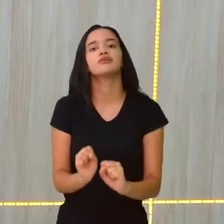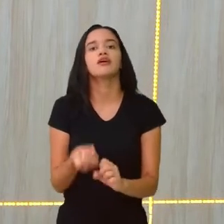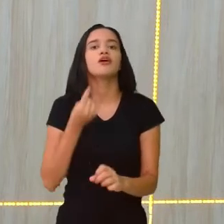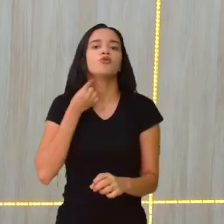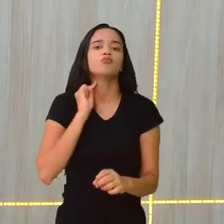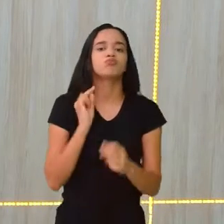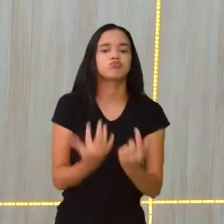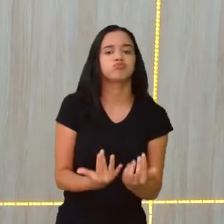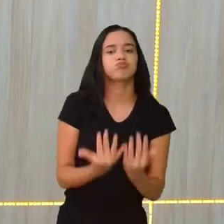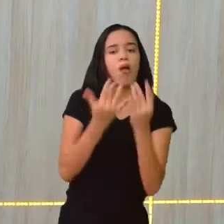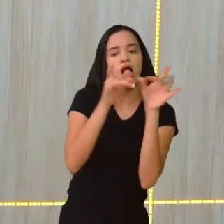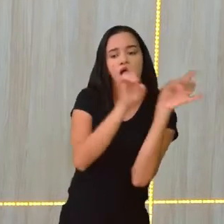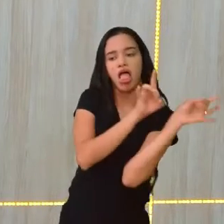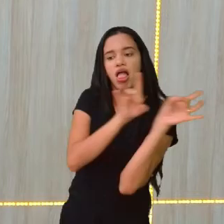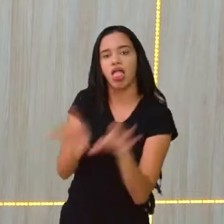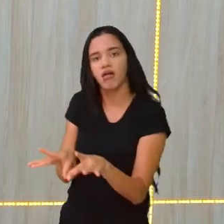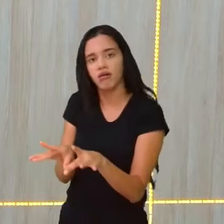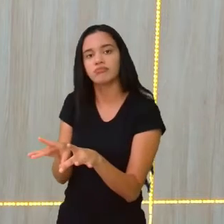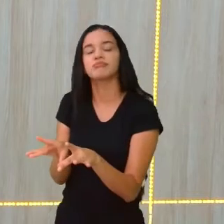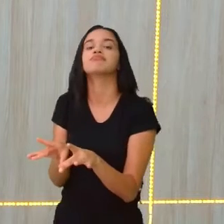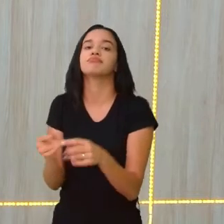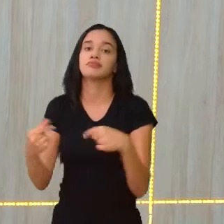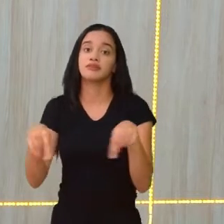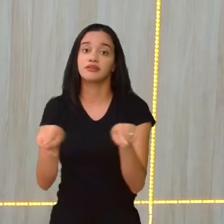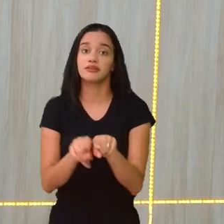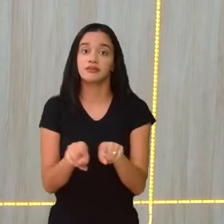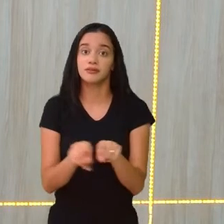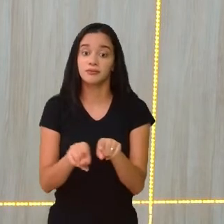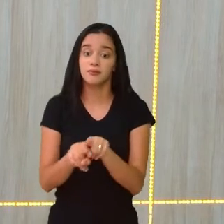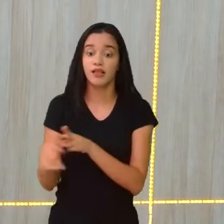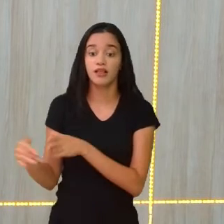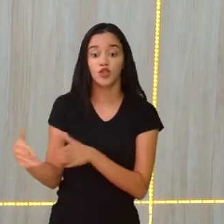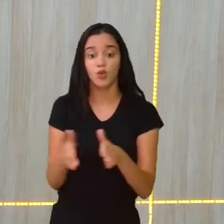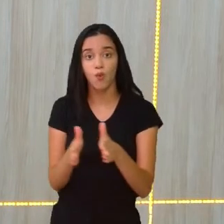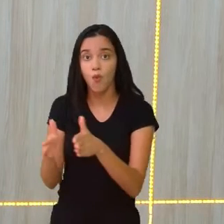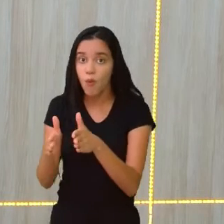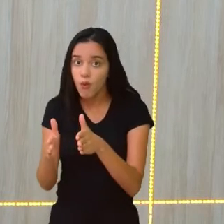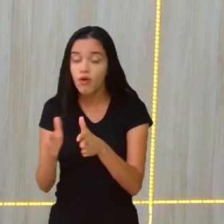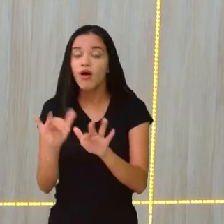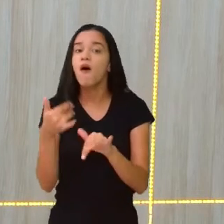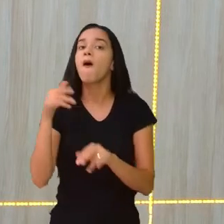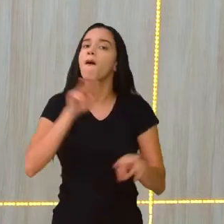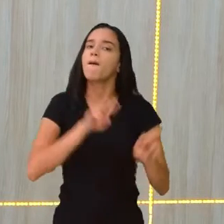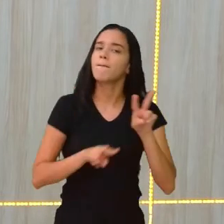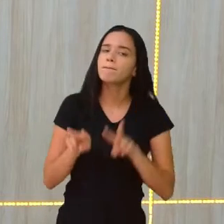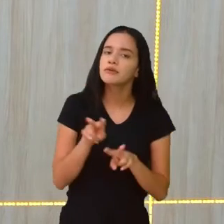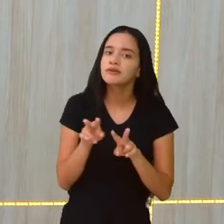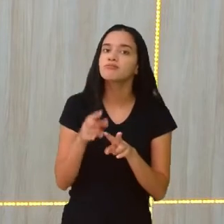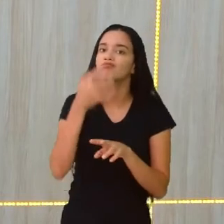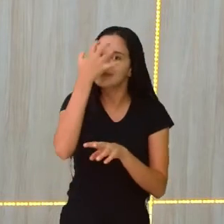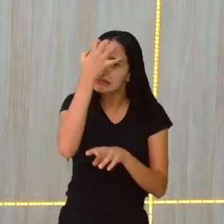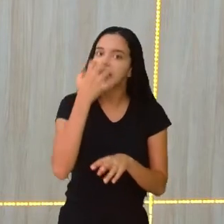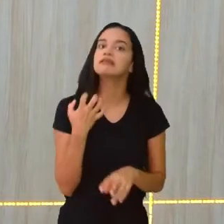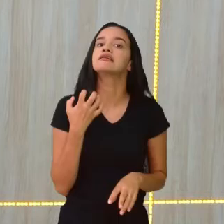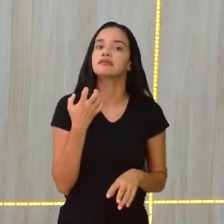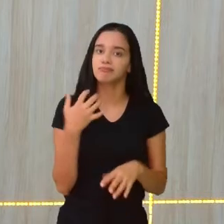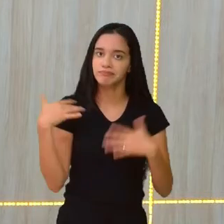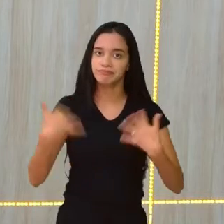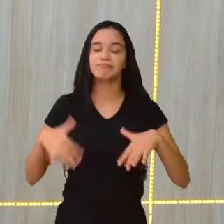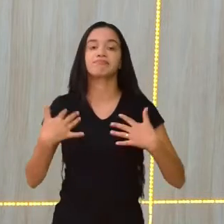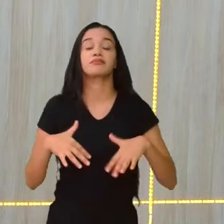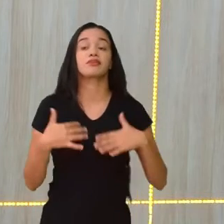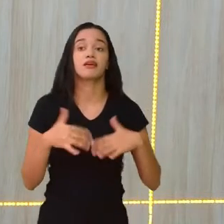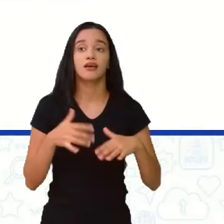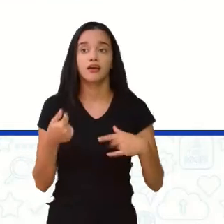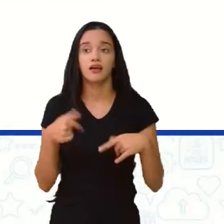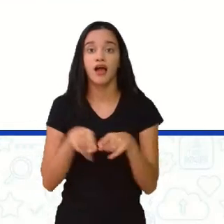jogando o esgoto a céu aberto também nesse rio. Então, observem aí como é sério essa questão. Então,